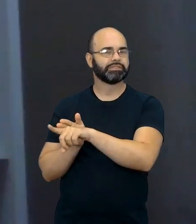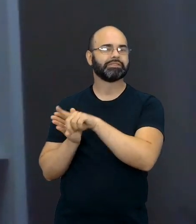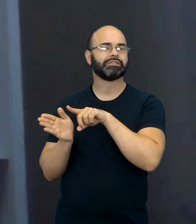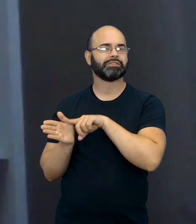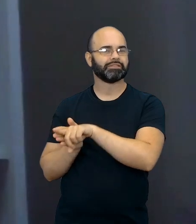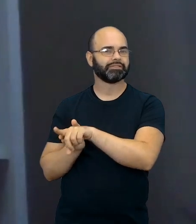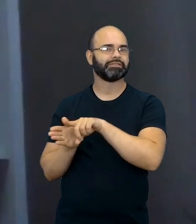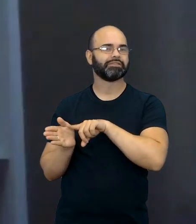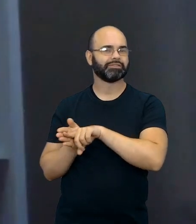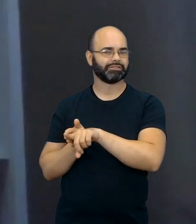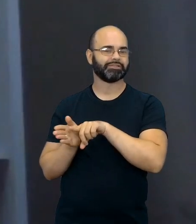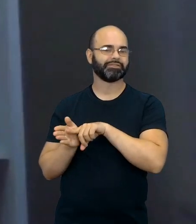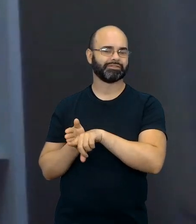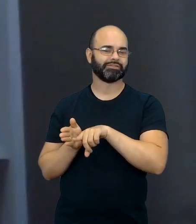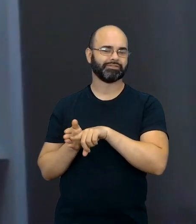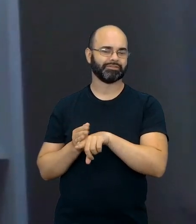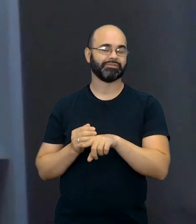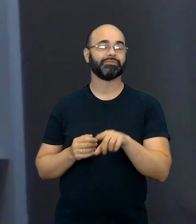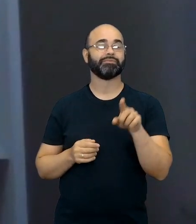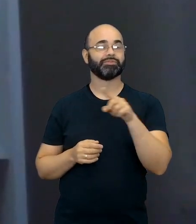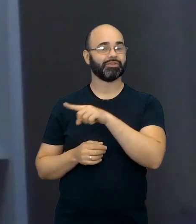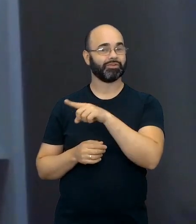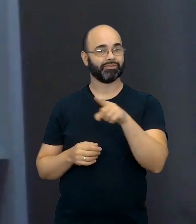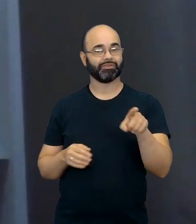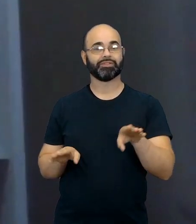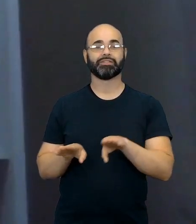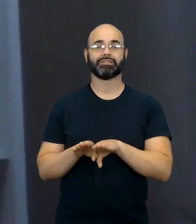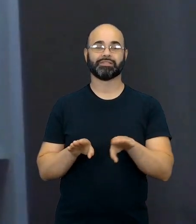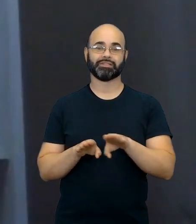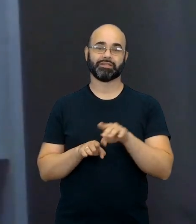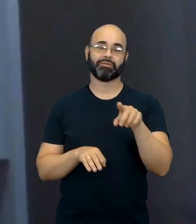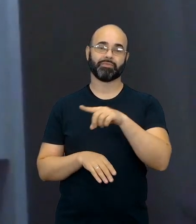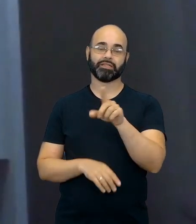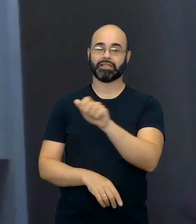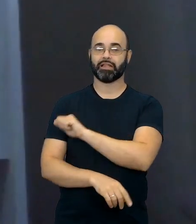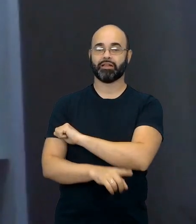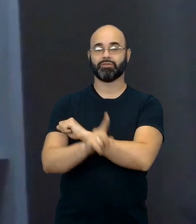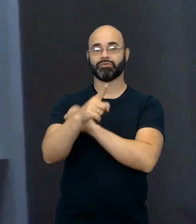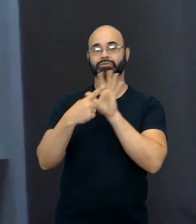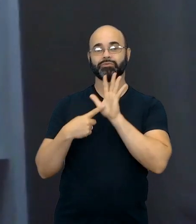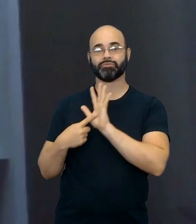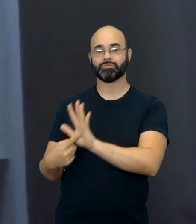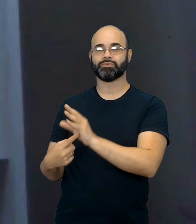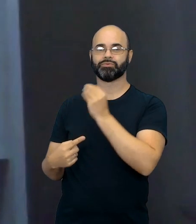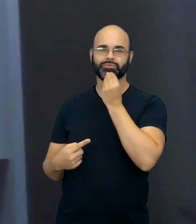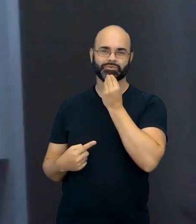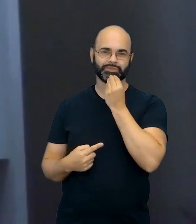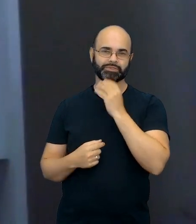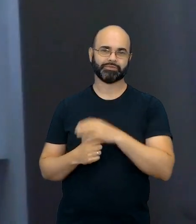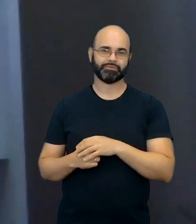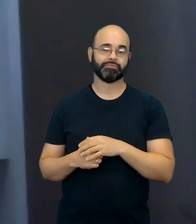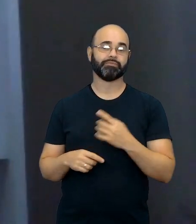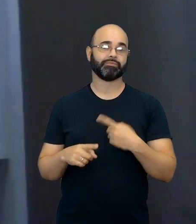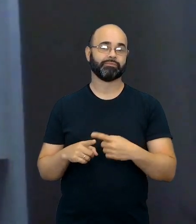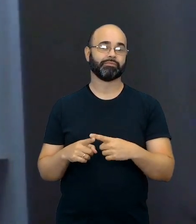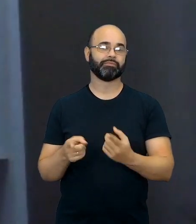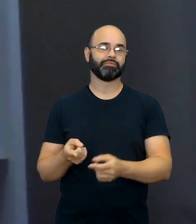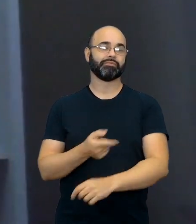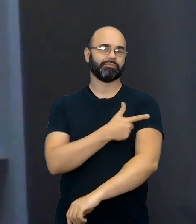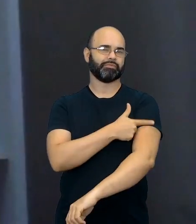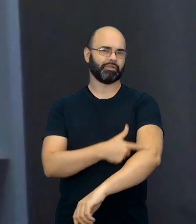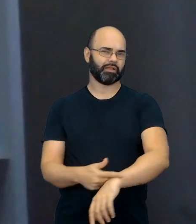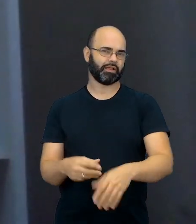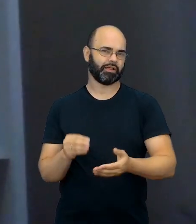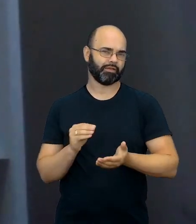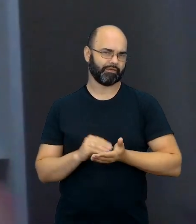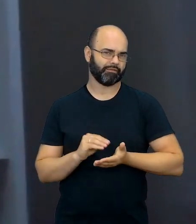filme traz, e gostaria que vocês pudessem também mostrar para os seus estudantes que essa indisciplina ela é muito relativa, ela depende